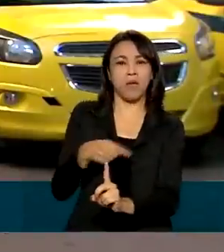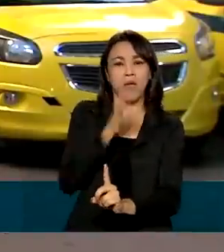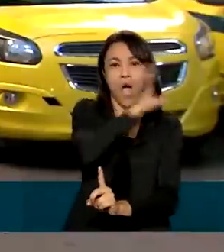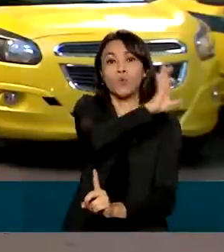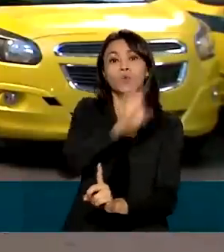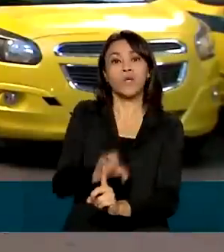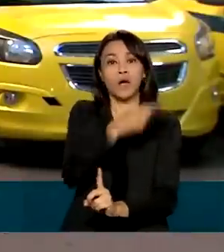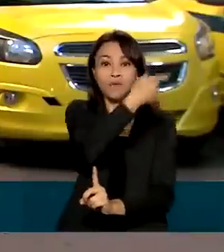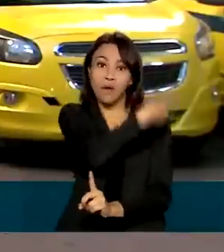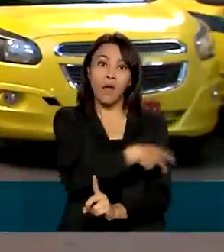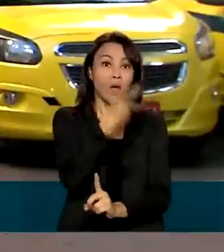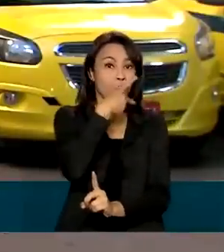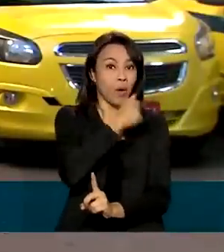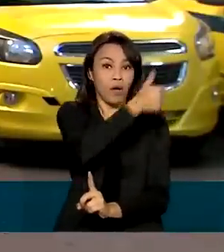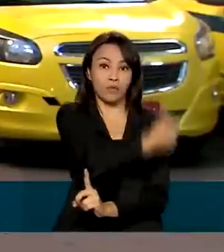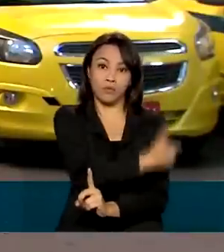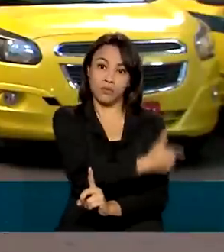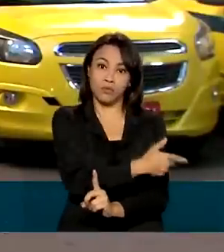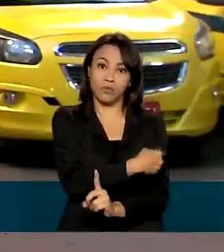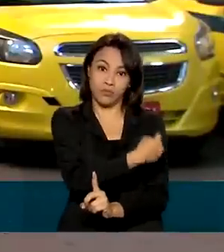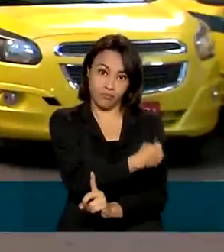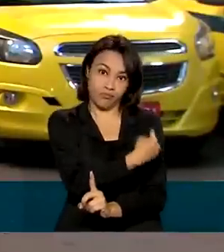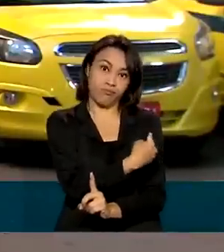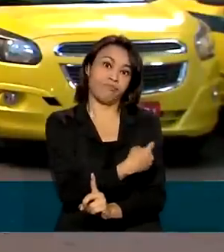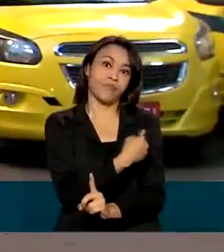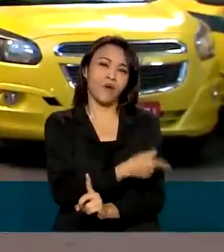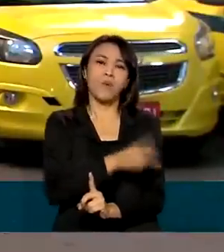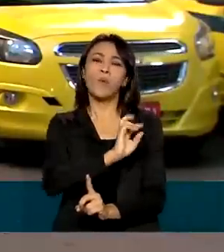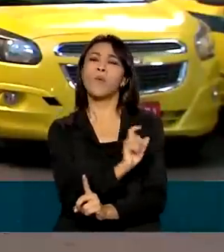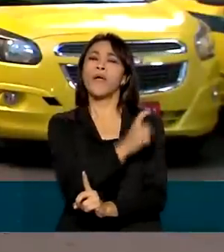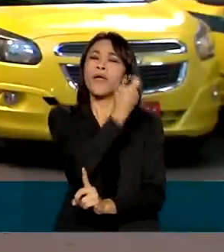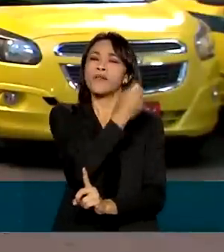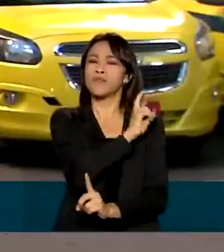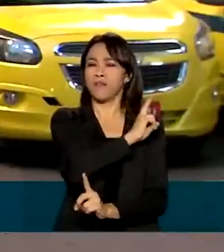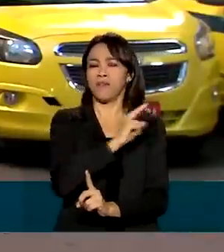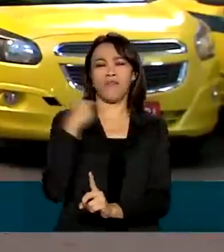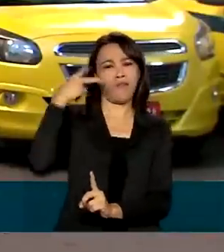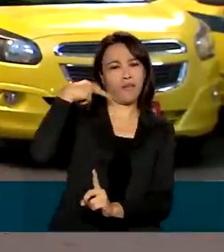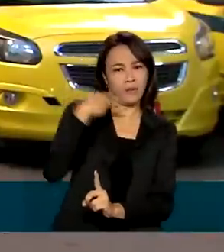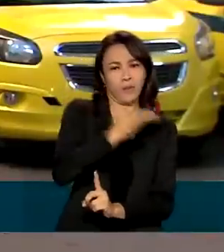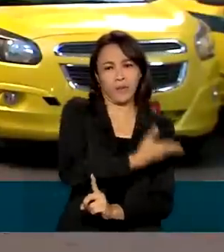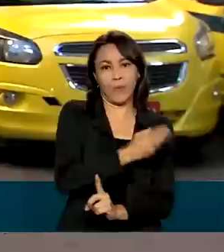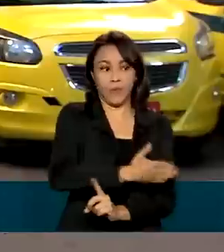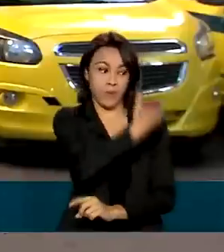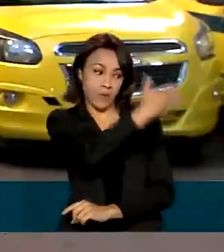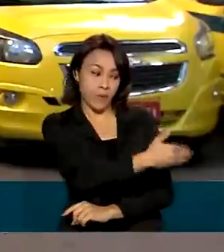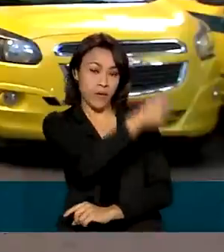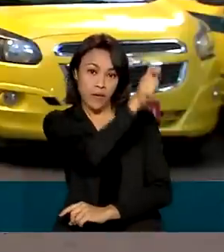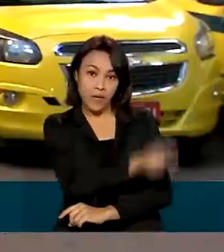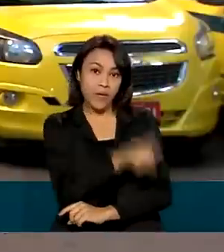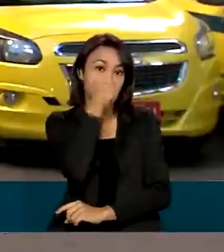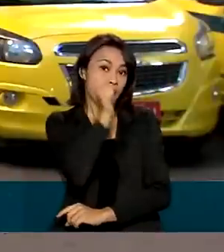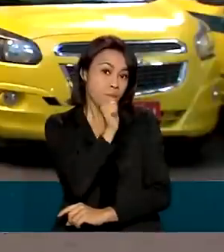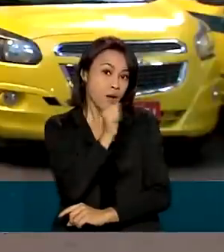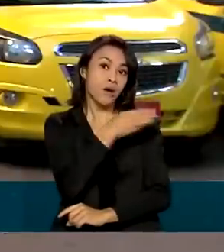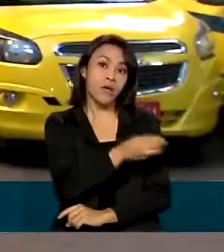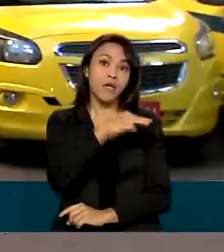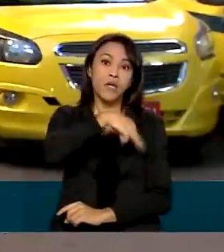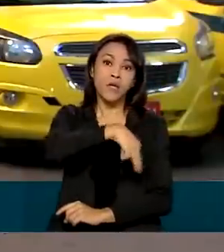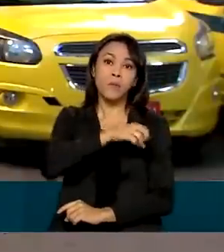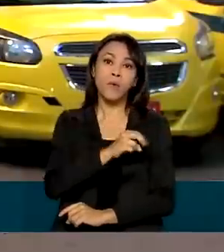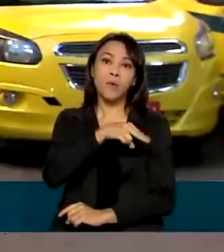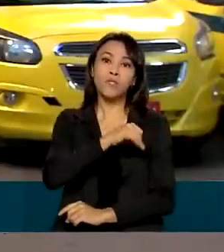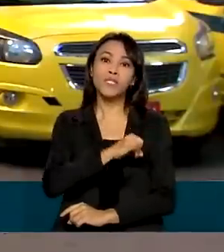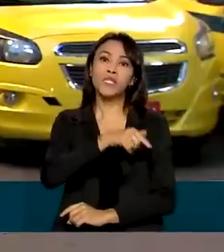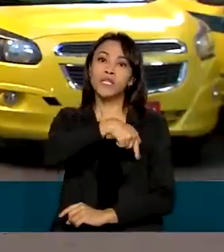acusados são o padrasto do menino, Dr. Jairinho, ex-vereador, que está preso, e a mãe de Henri, Monique Medeiros. Monique